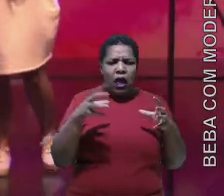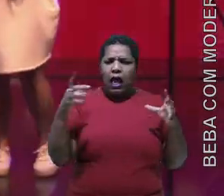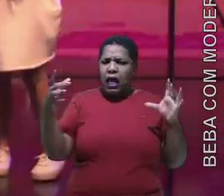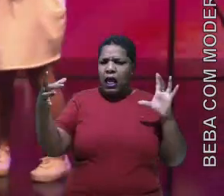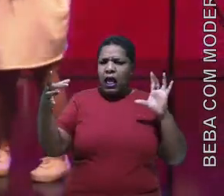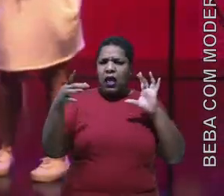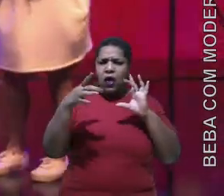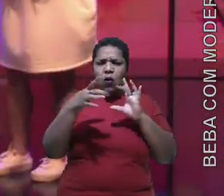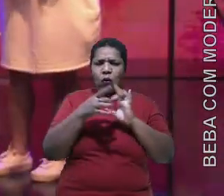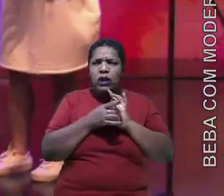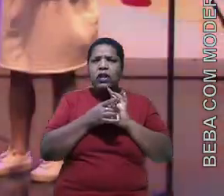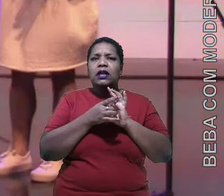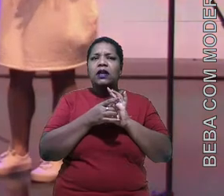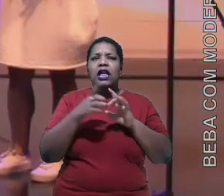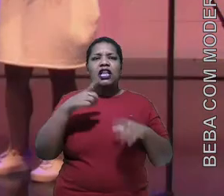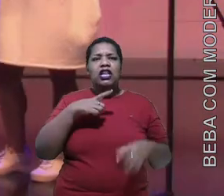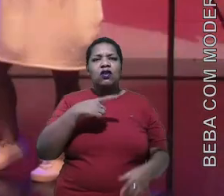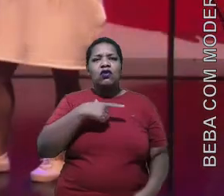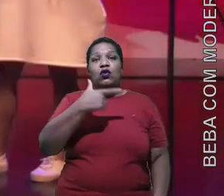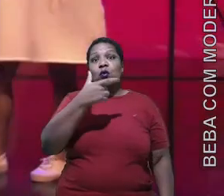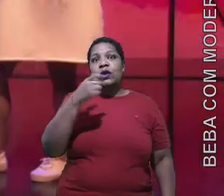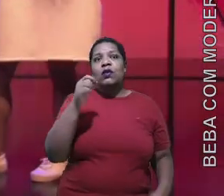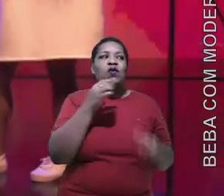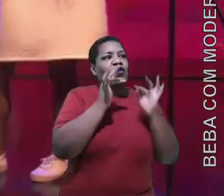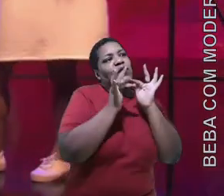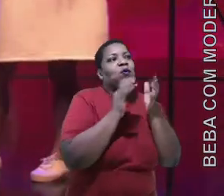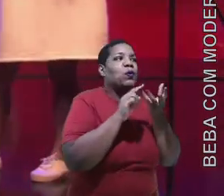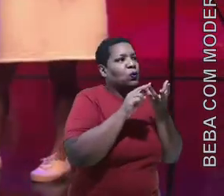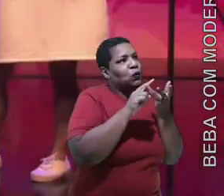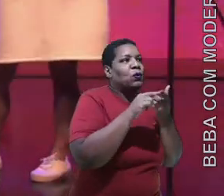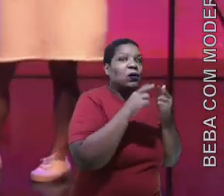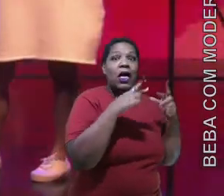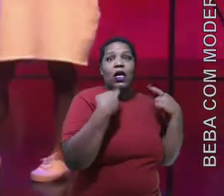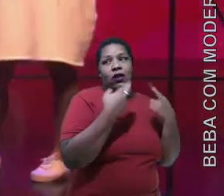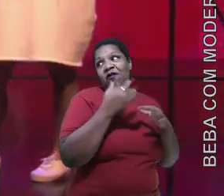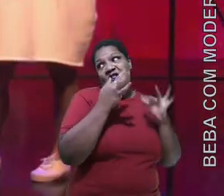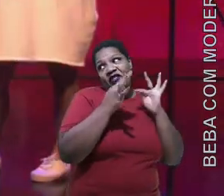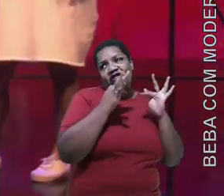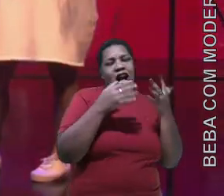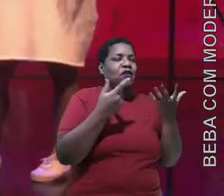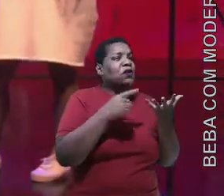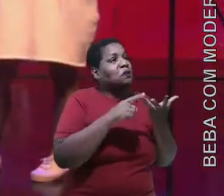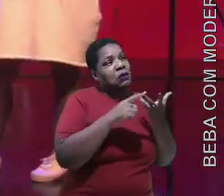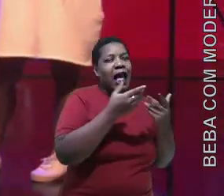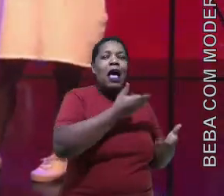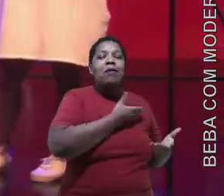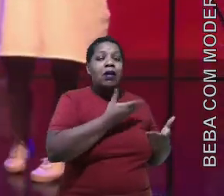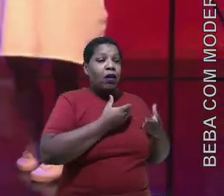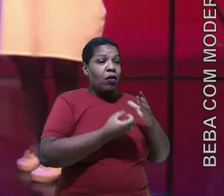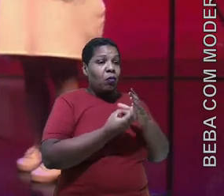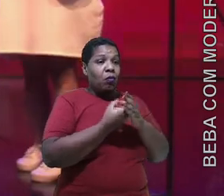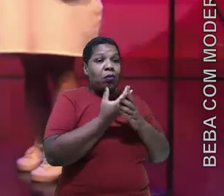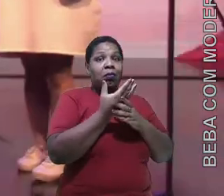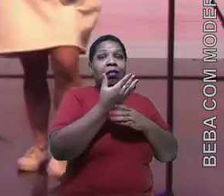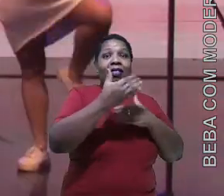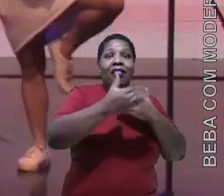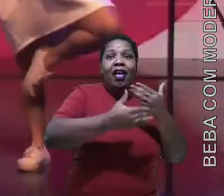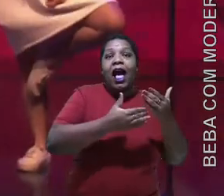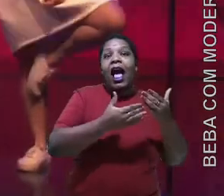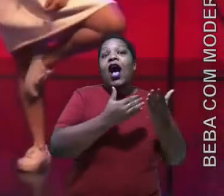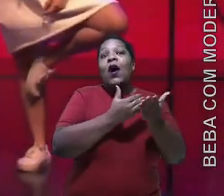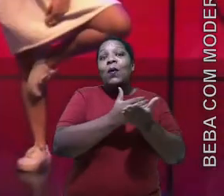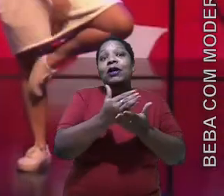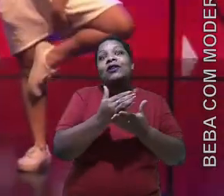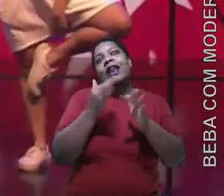nos a gente tava 200 Maria felizes né que a gente fez se reuniu foi para fofocar né E aí amizade nasceu amizade que ajuda